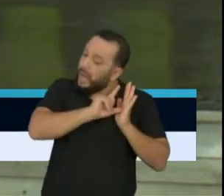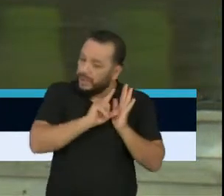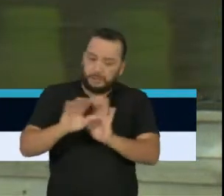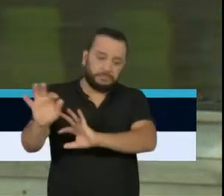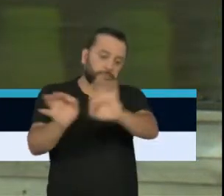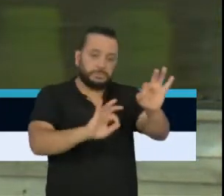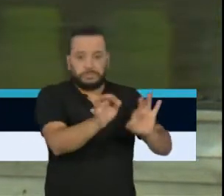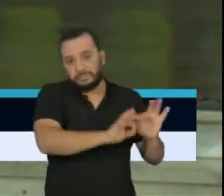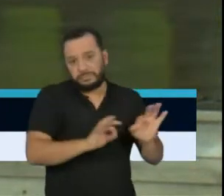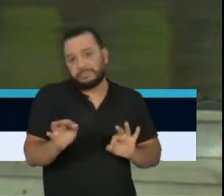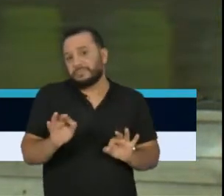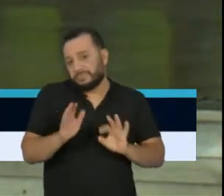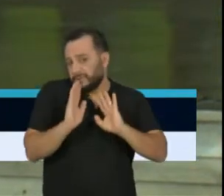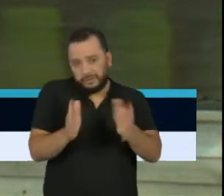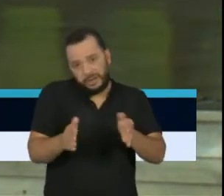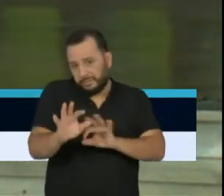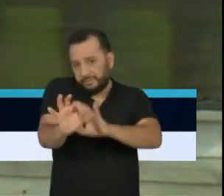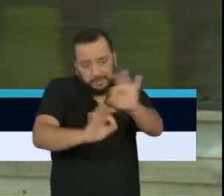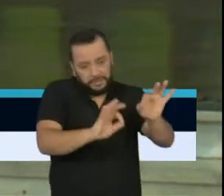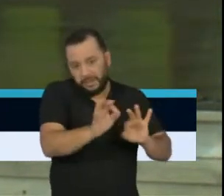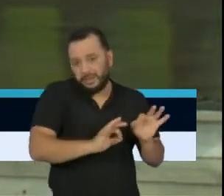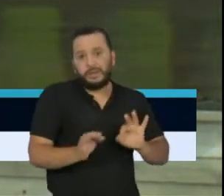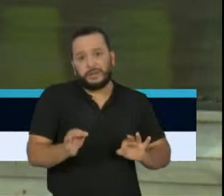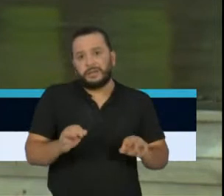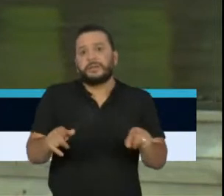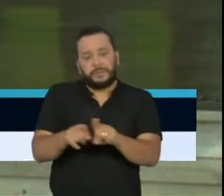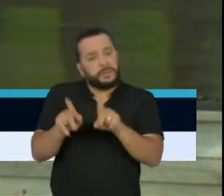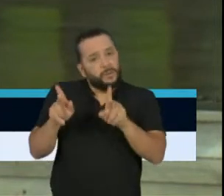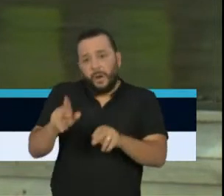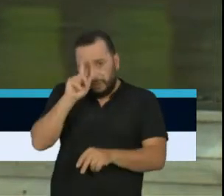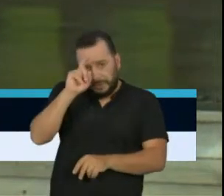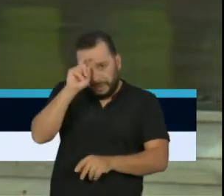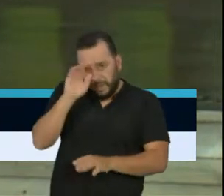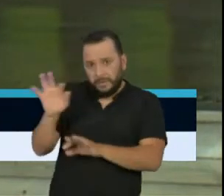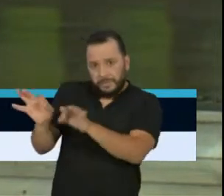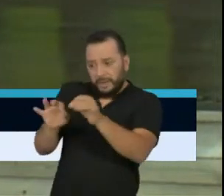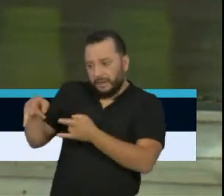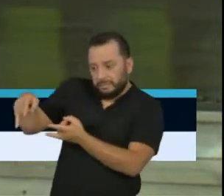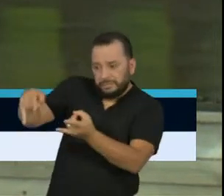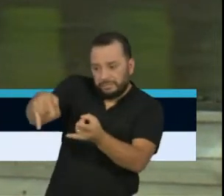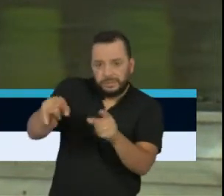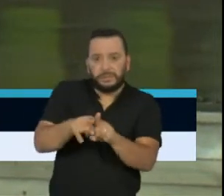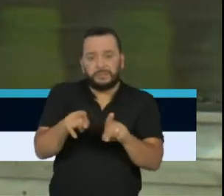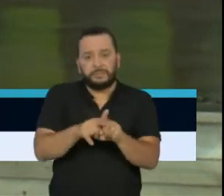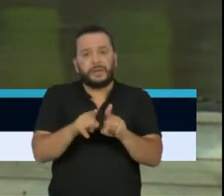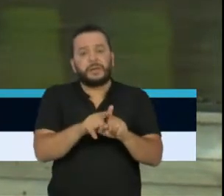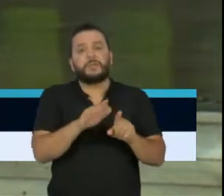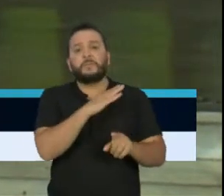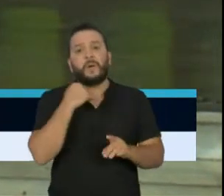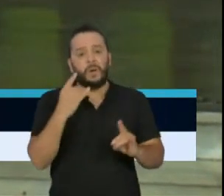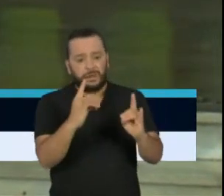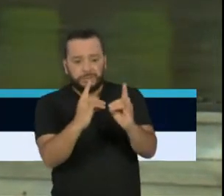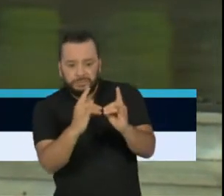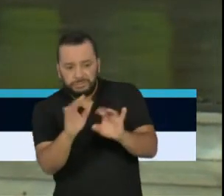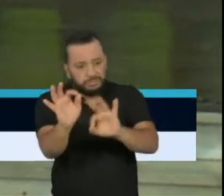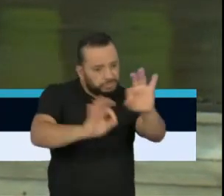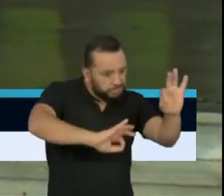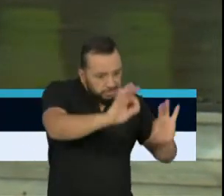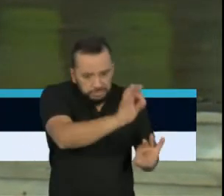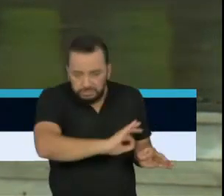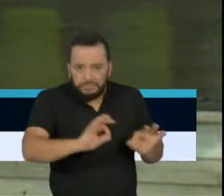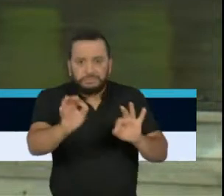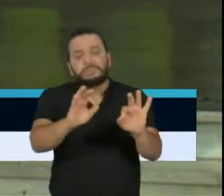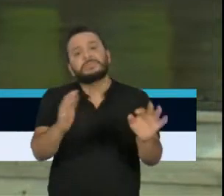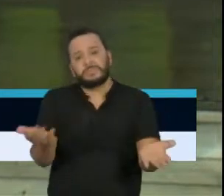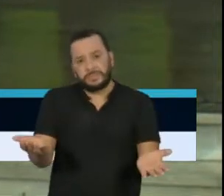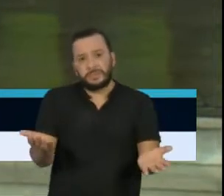parte de preparar a infraestrutura, número de leitos, em relação ao serviço funerário. Agora, cabe a colaboração da população